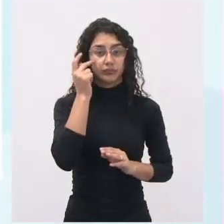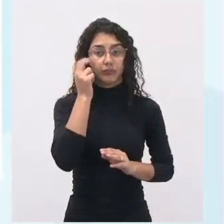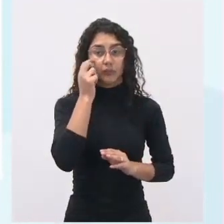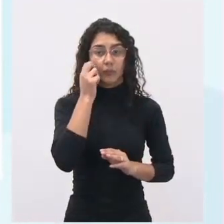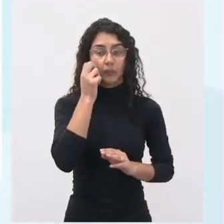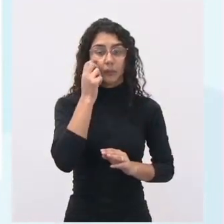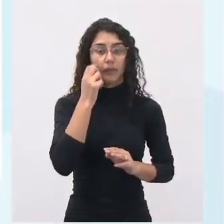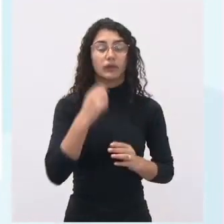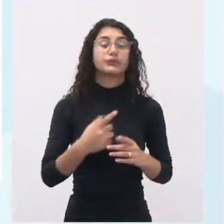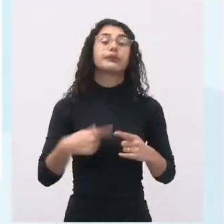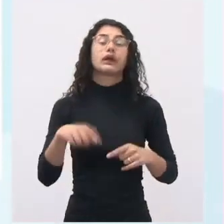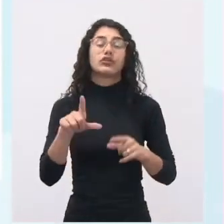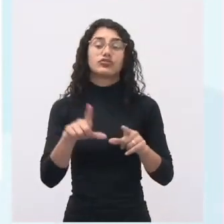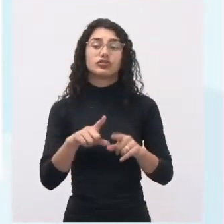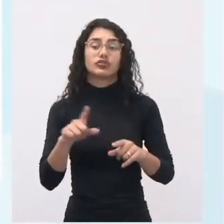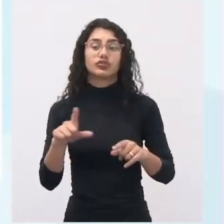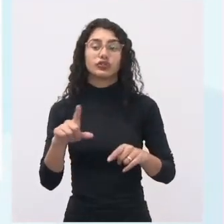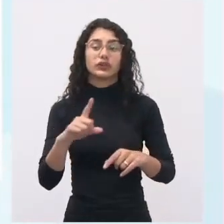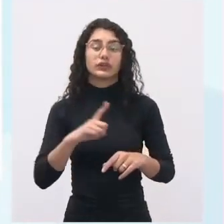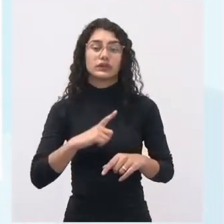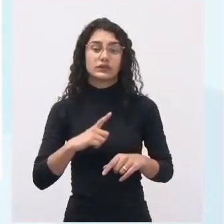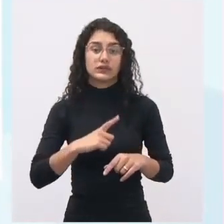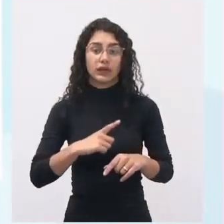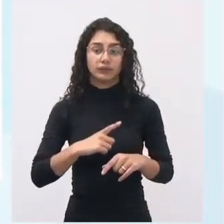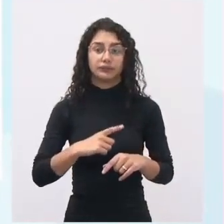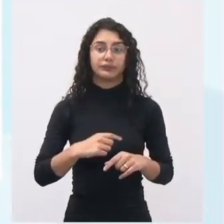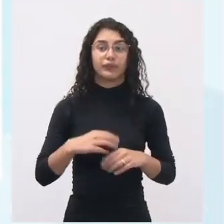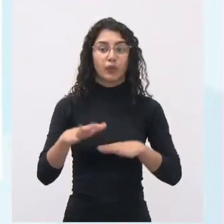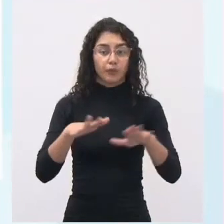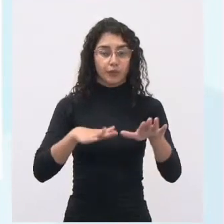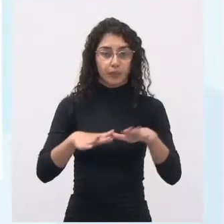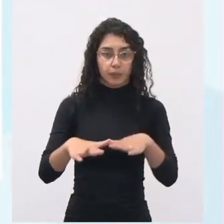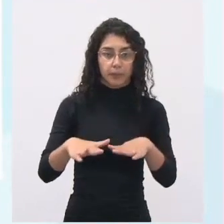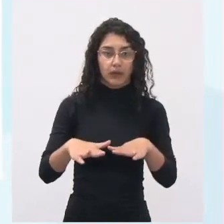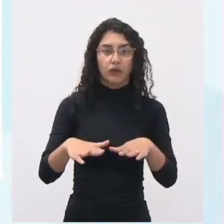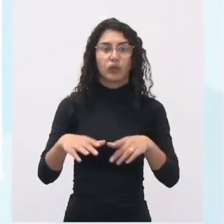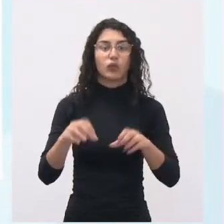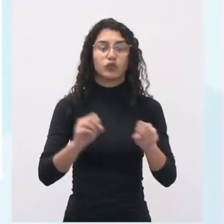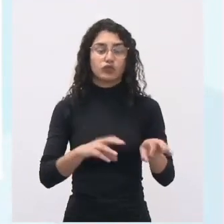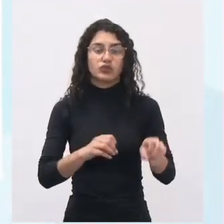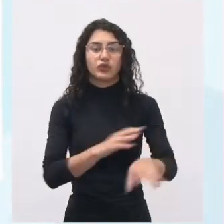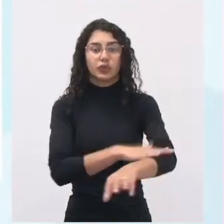gente tem lá, né, o movimento de uma educação integral e a ideia do currículo em